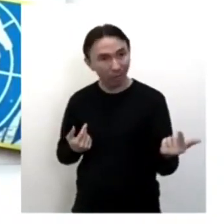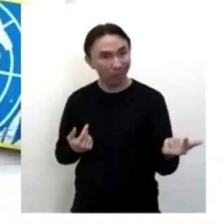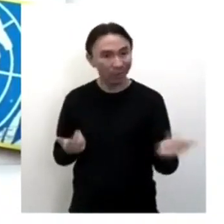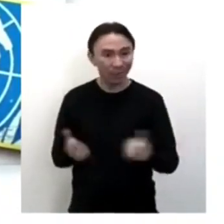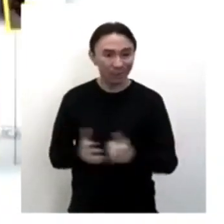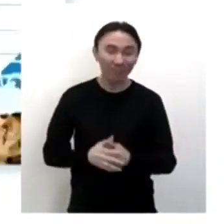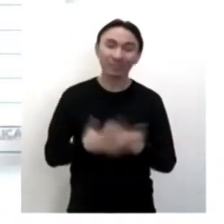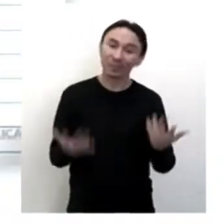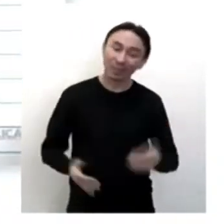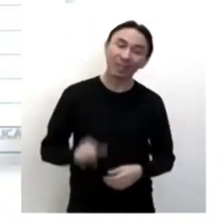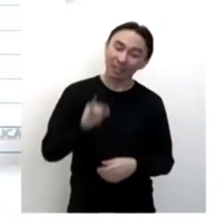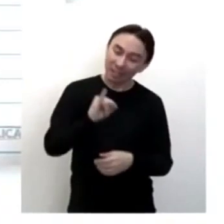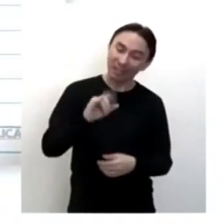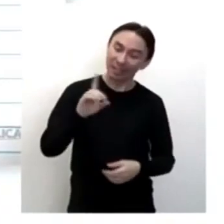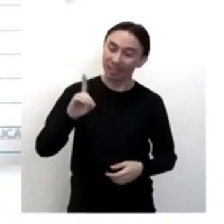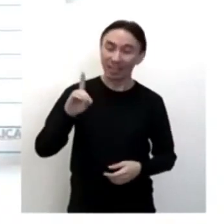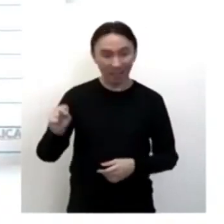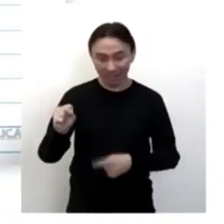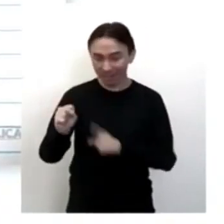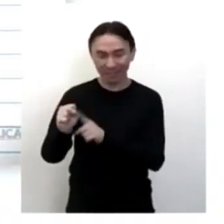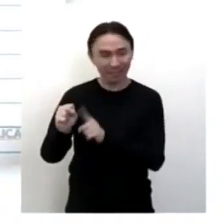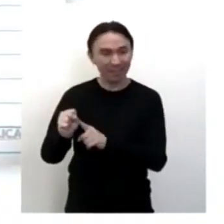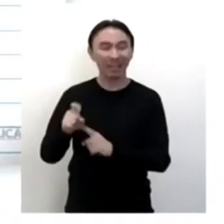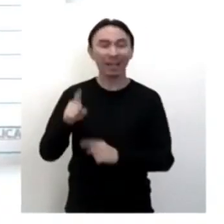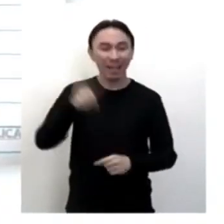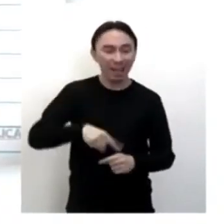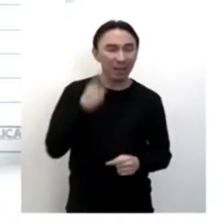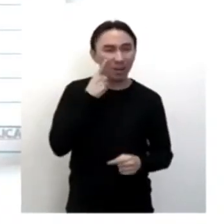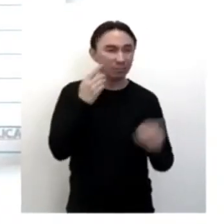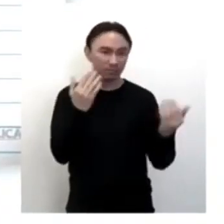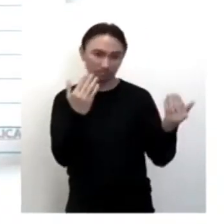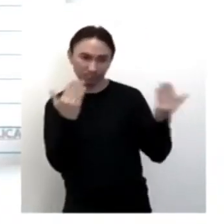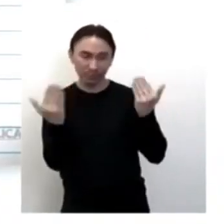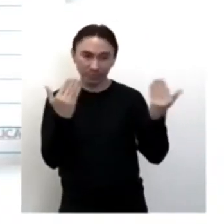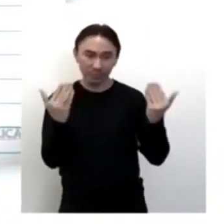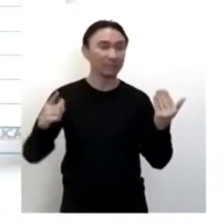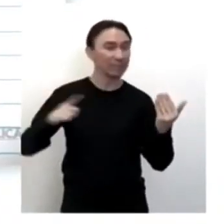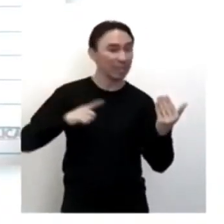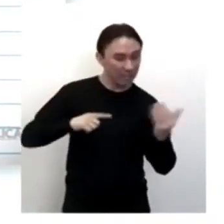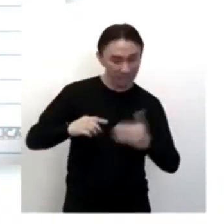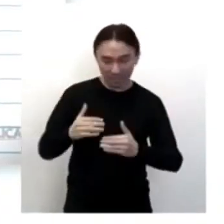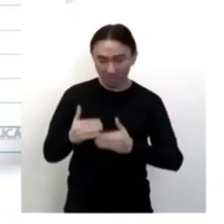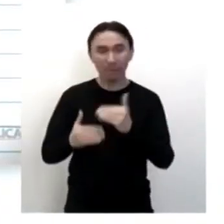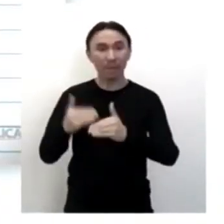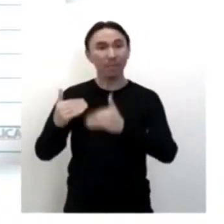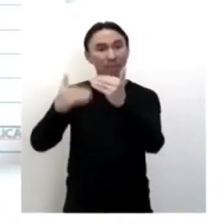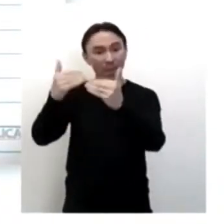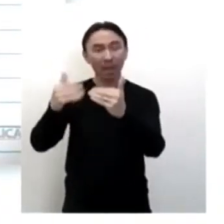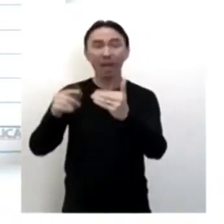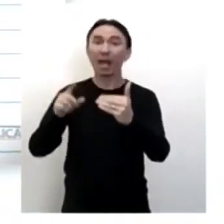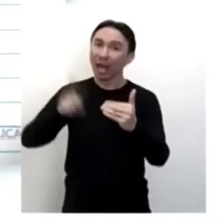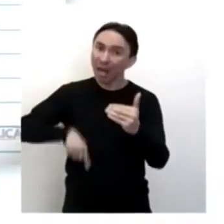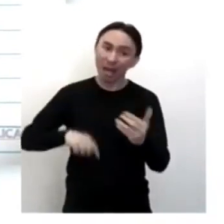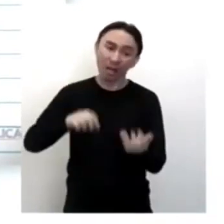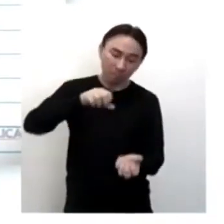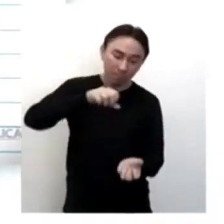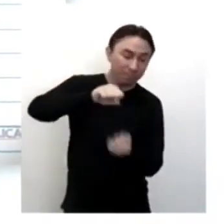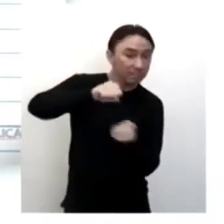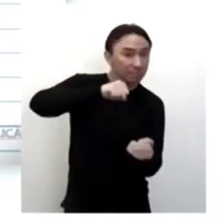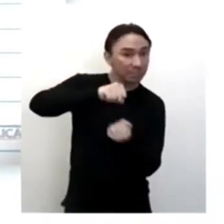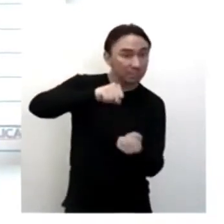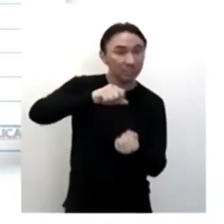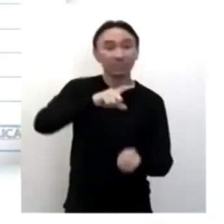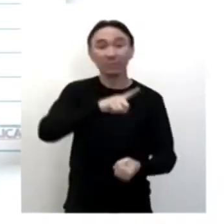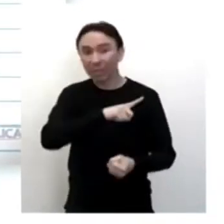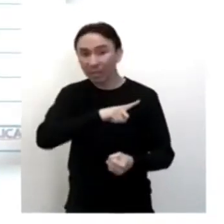os IDS. Eles servem de parâmetro para verificarmos se há um desenvolvimento e se esse desenvolvimento está sendo feito de maneira sustentável